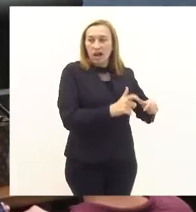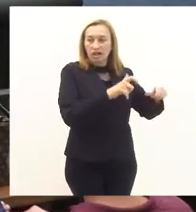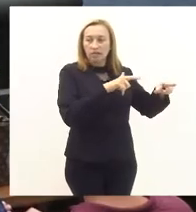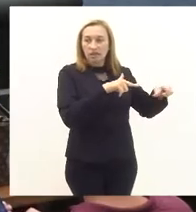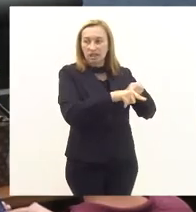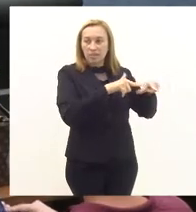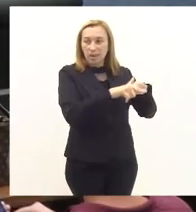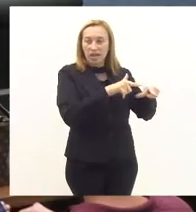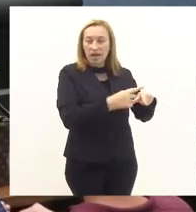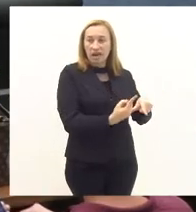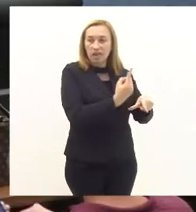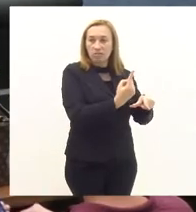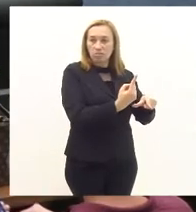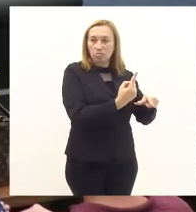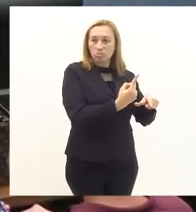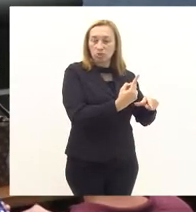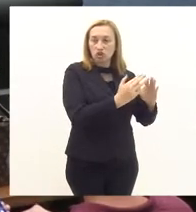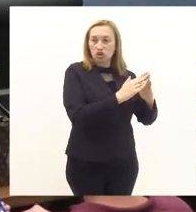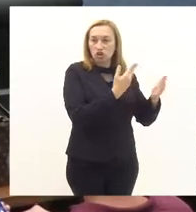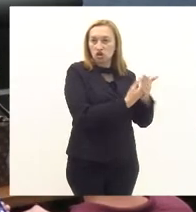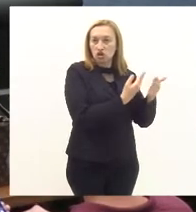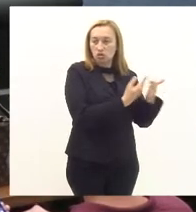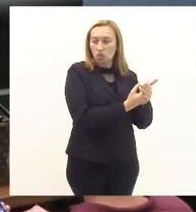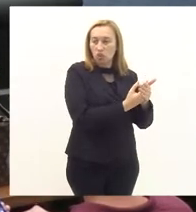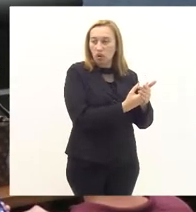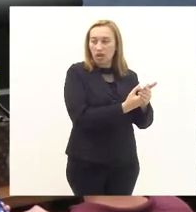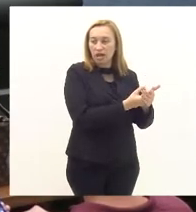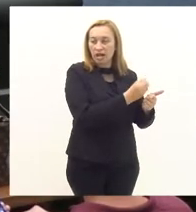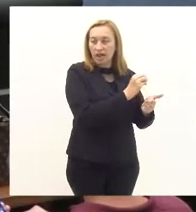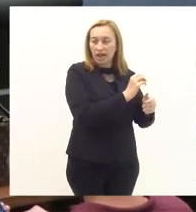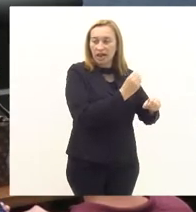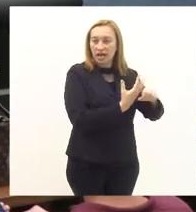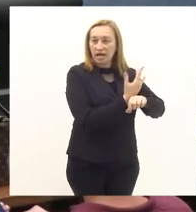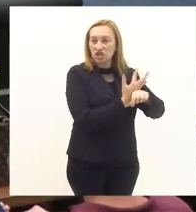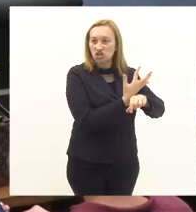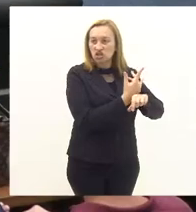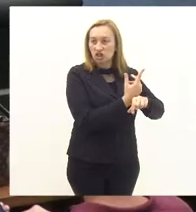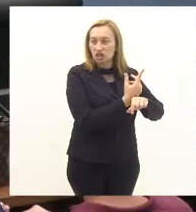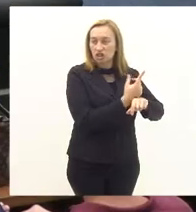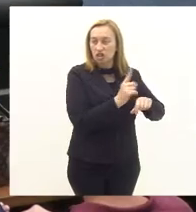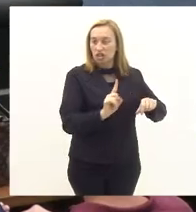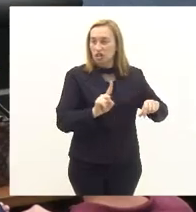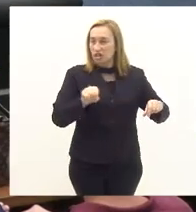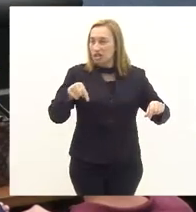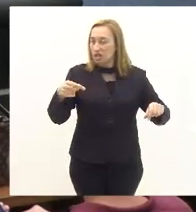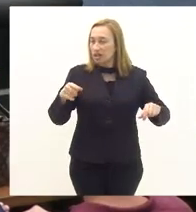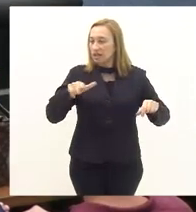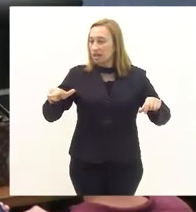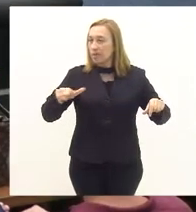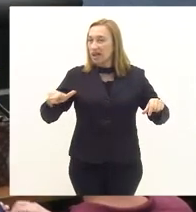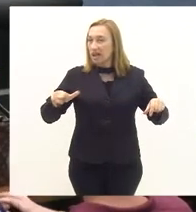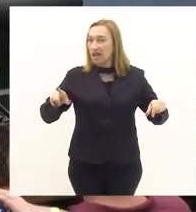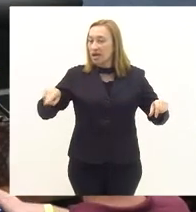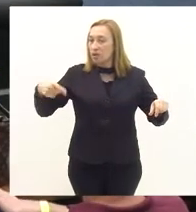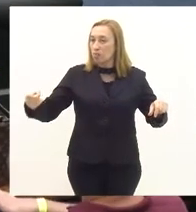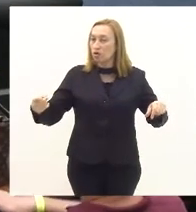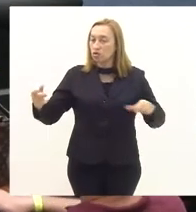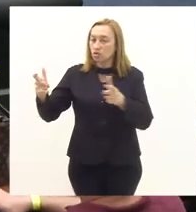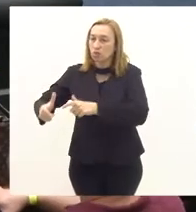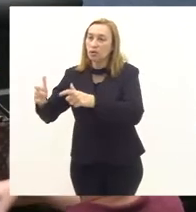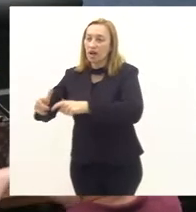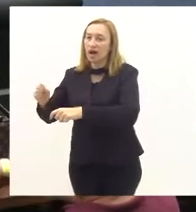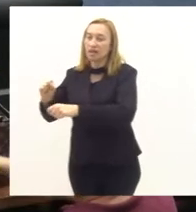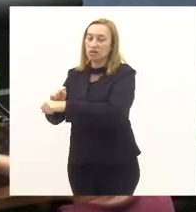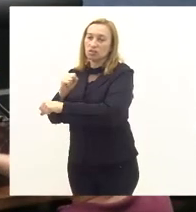escola em Caxias, tendo uma matrícula em São Gonçalo? Então, unificar. Então, nós temos uma tradição e temos conseguido